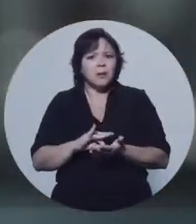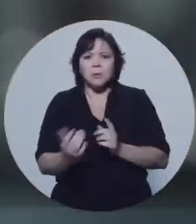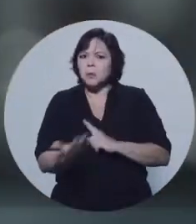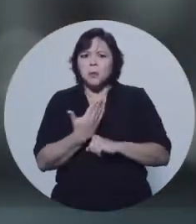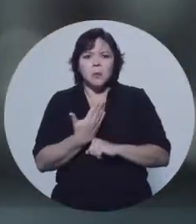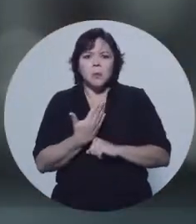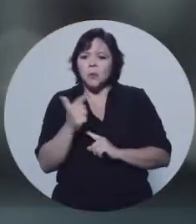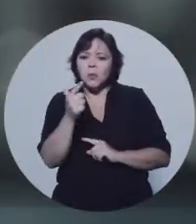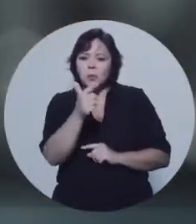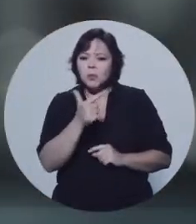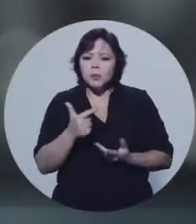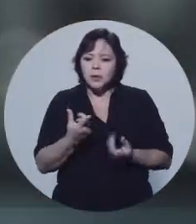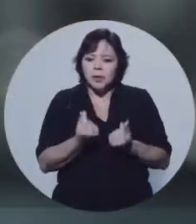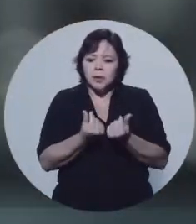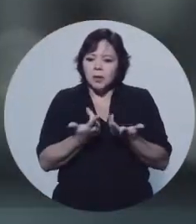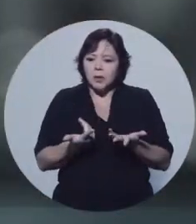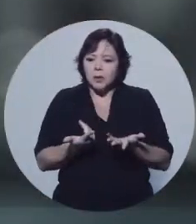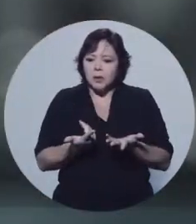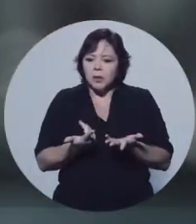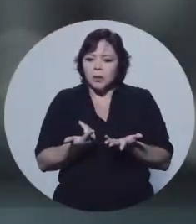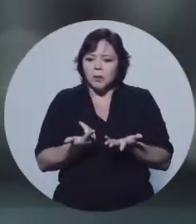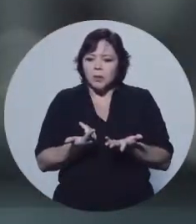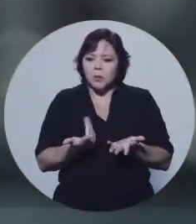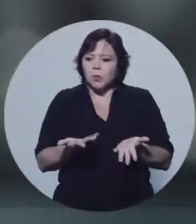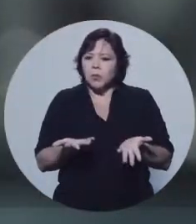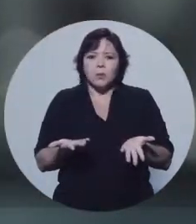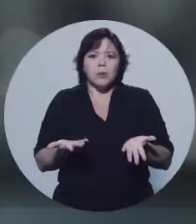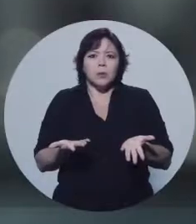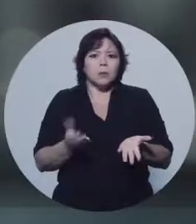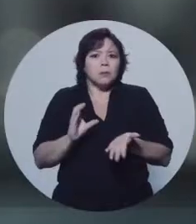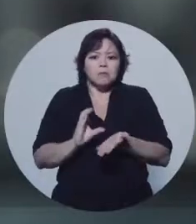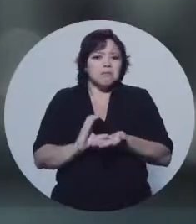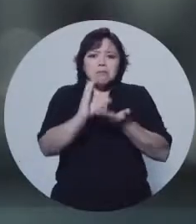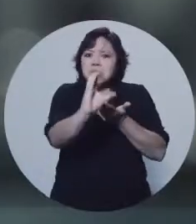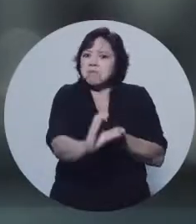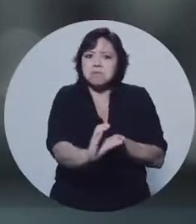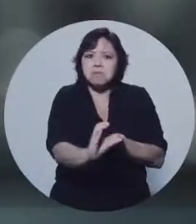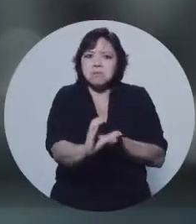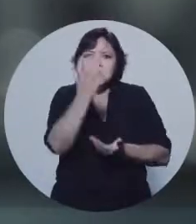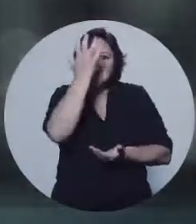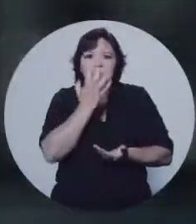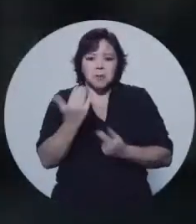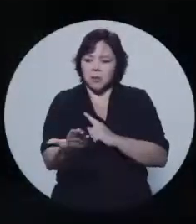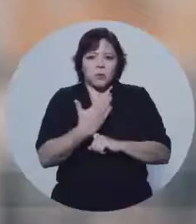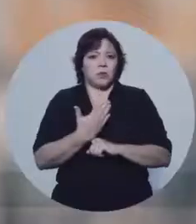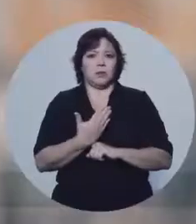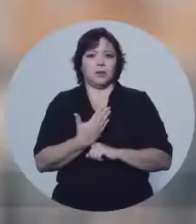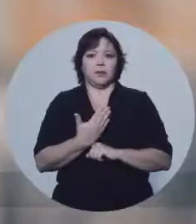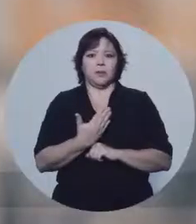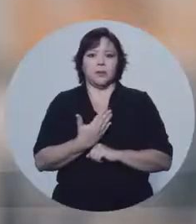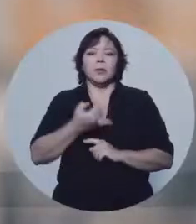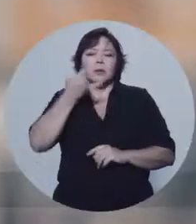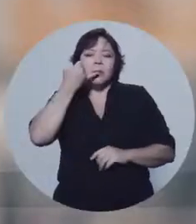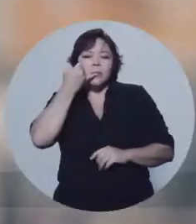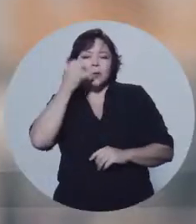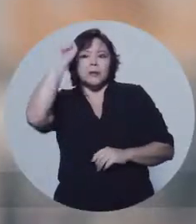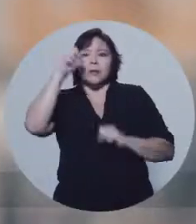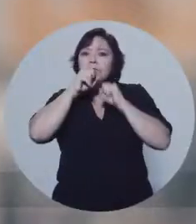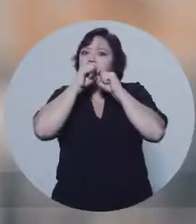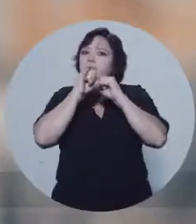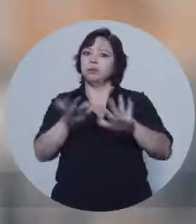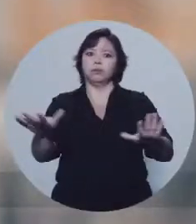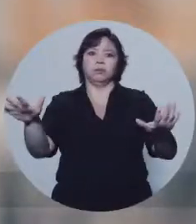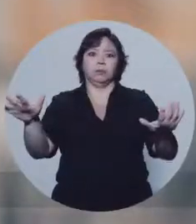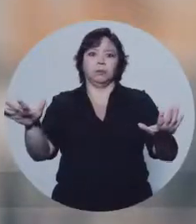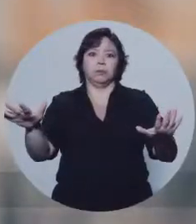tem um recurso, ele não investe num recurso sério para nos ajudar. O crack se espalha por todo o